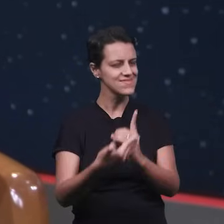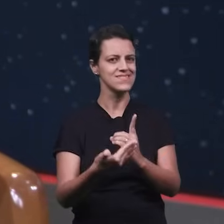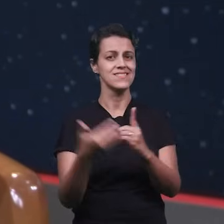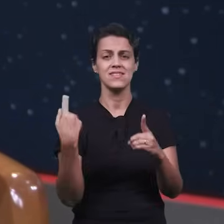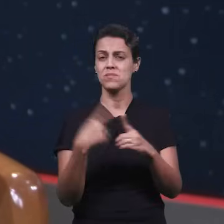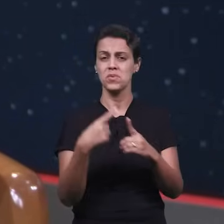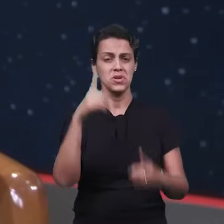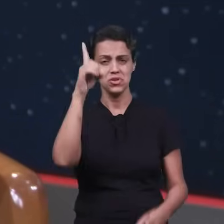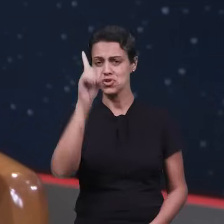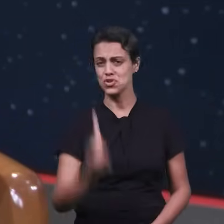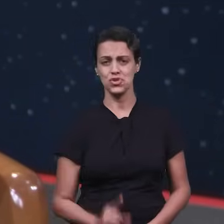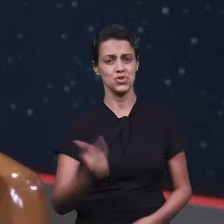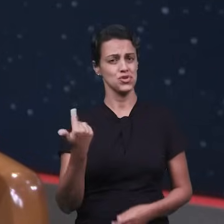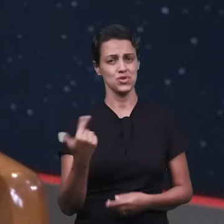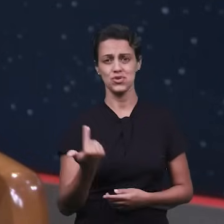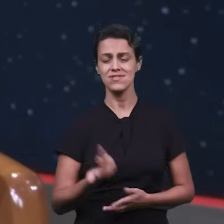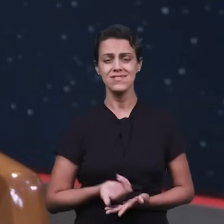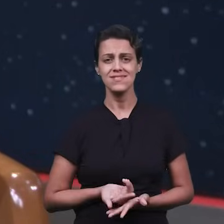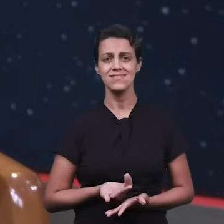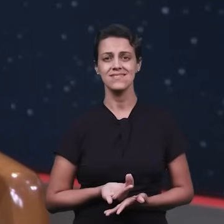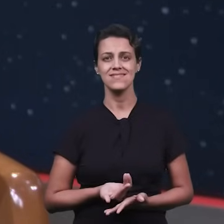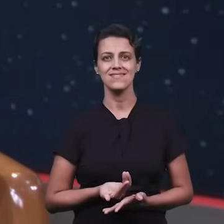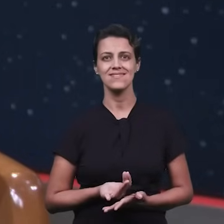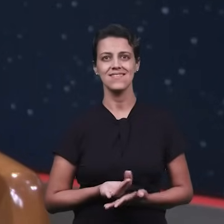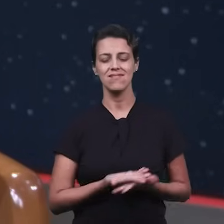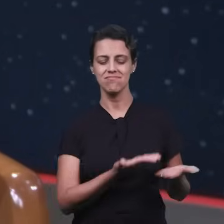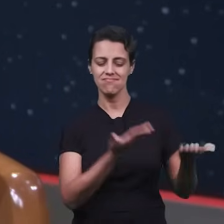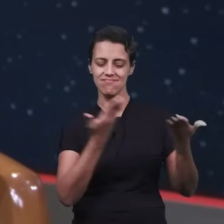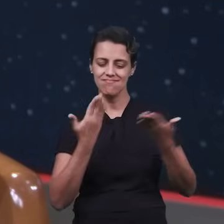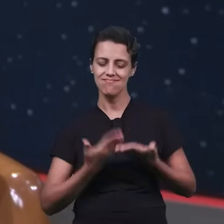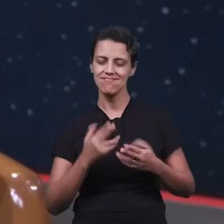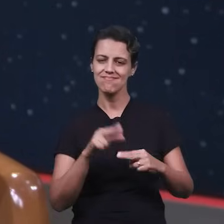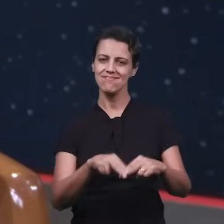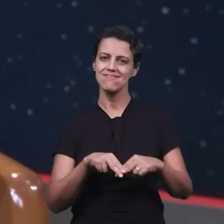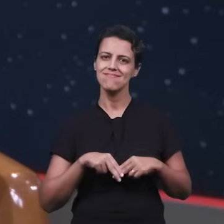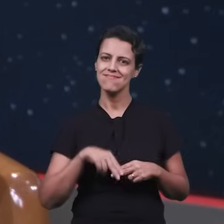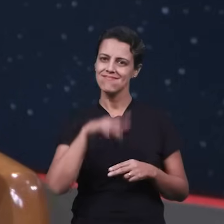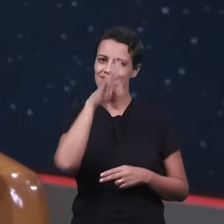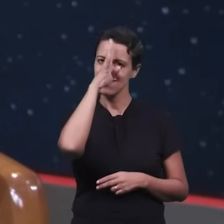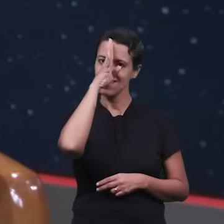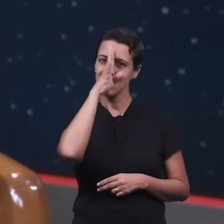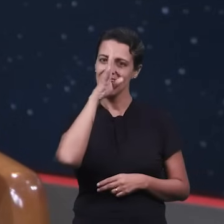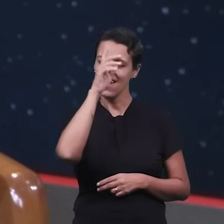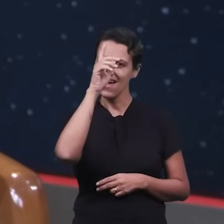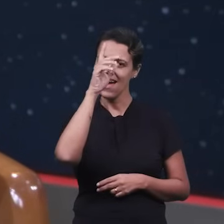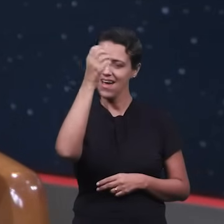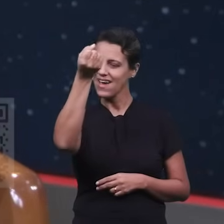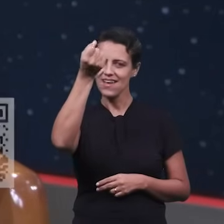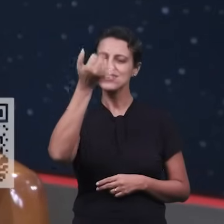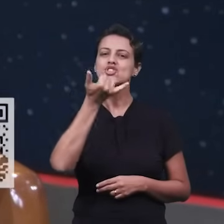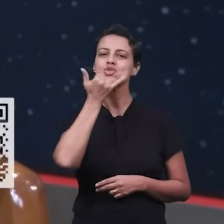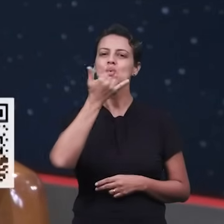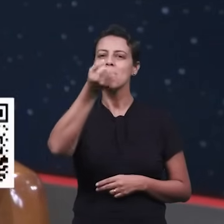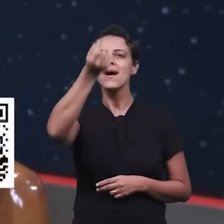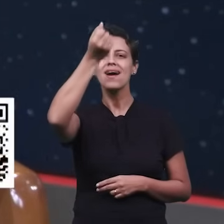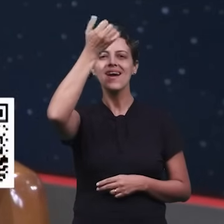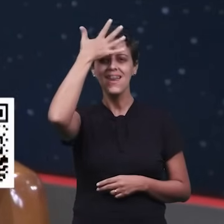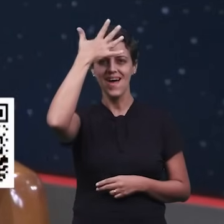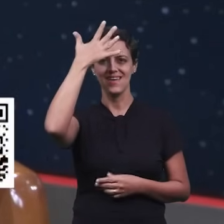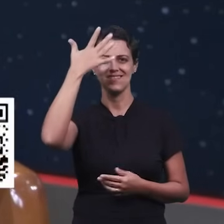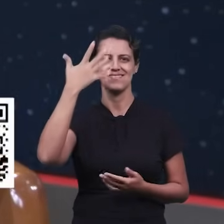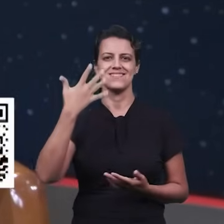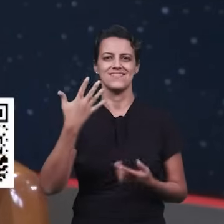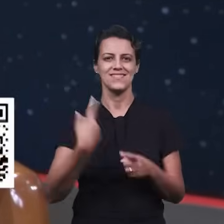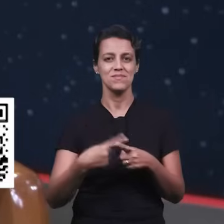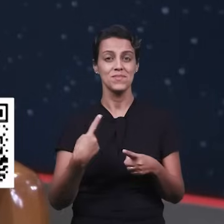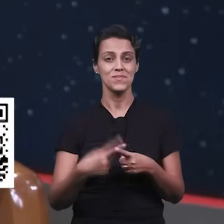direito. Então foi um convite totalmente pela graça. Pela graça. Porque somente o rei, alguém que